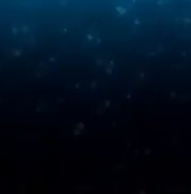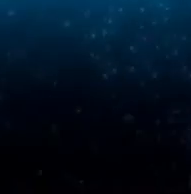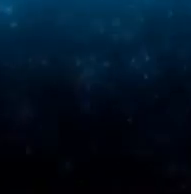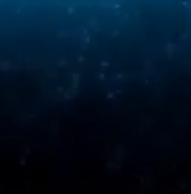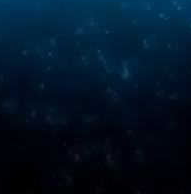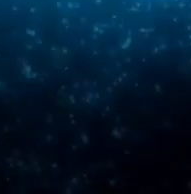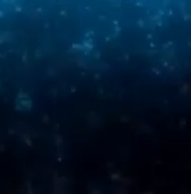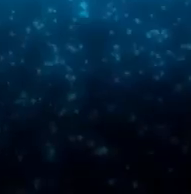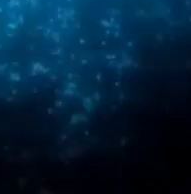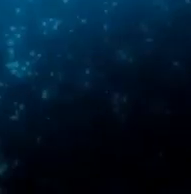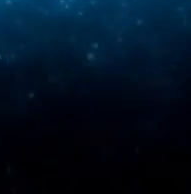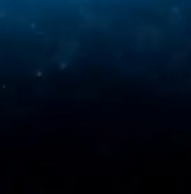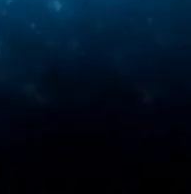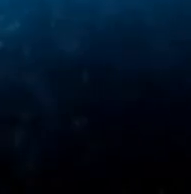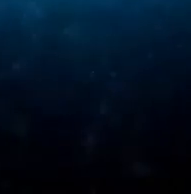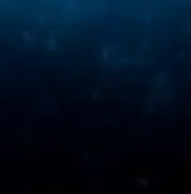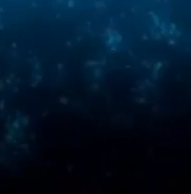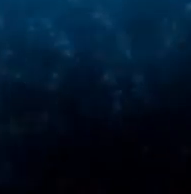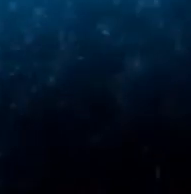E aí